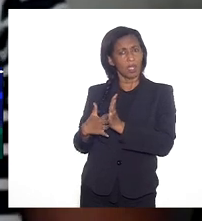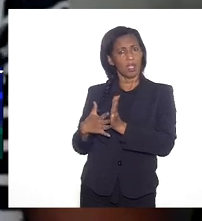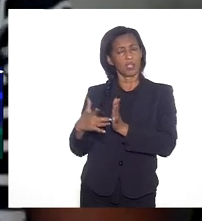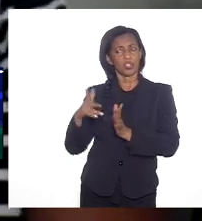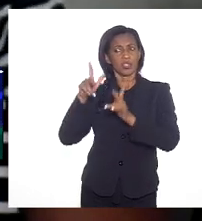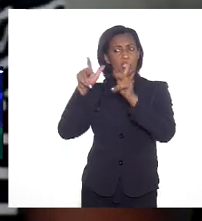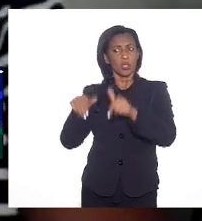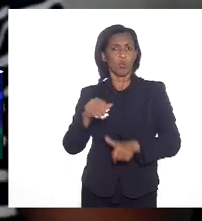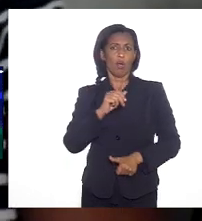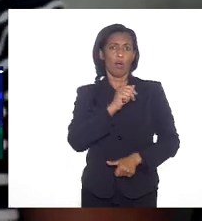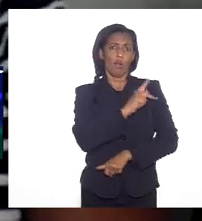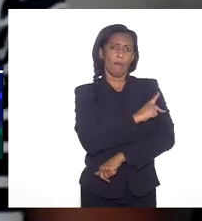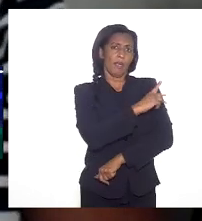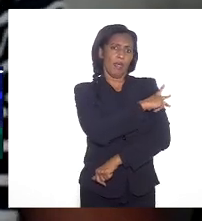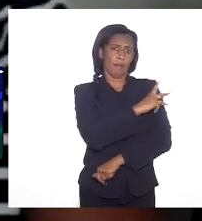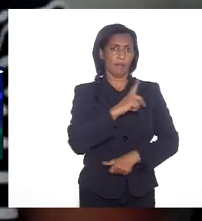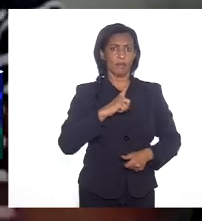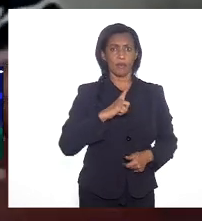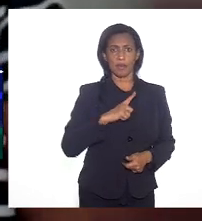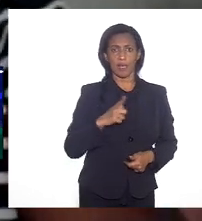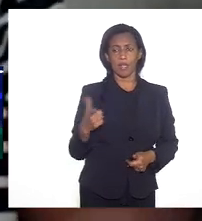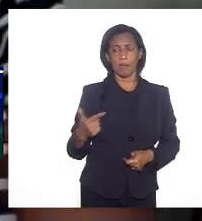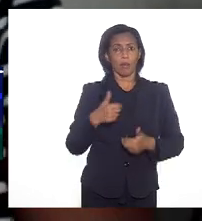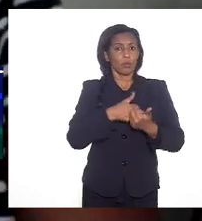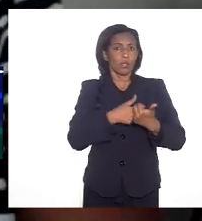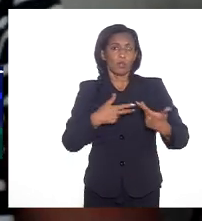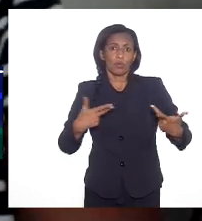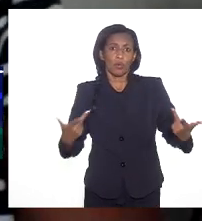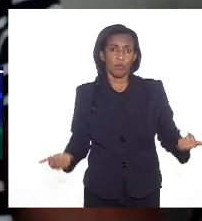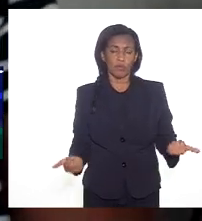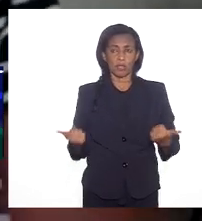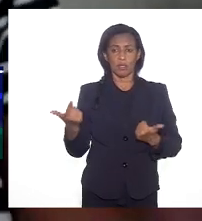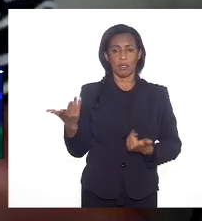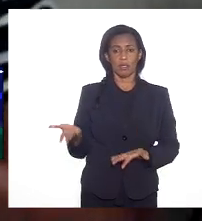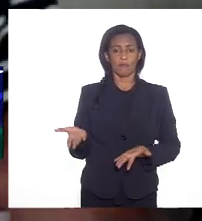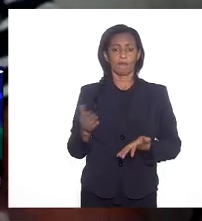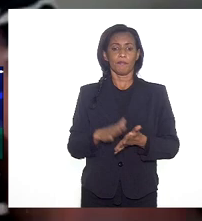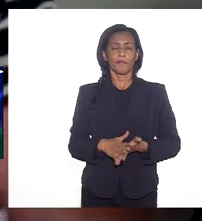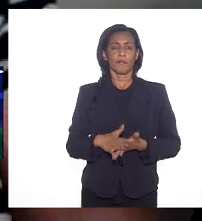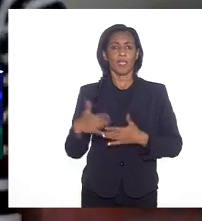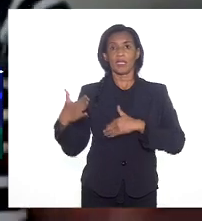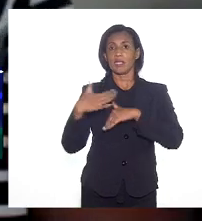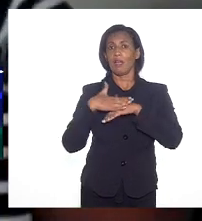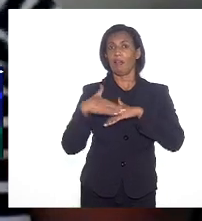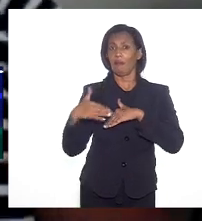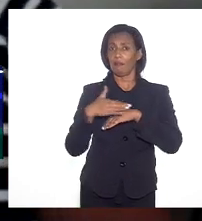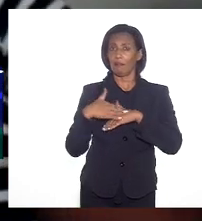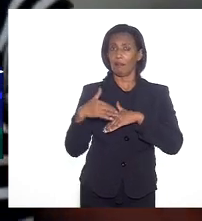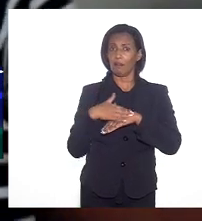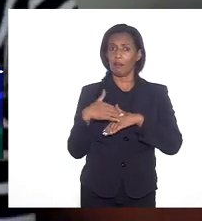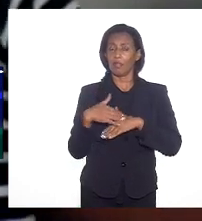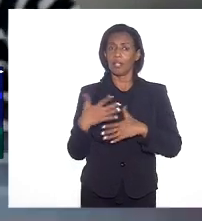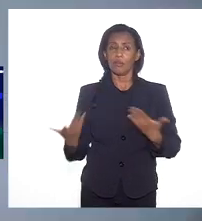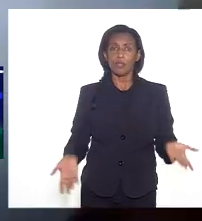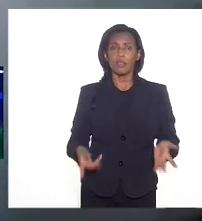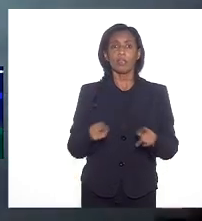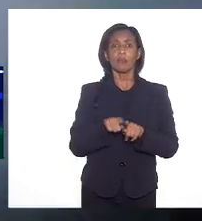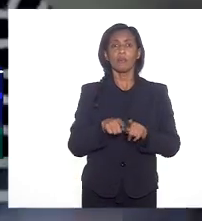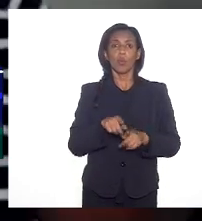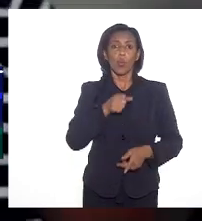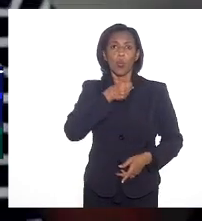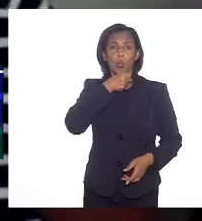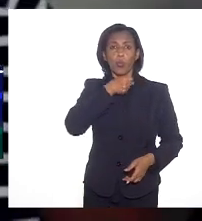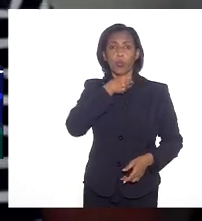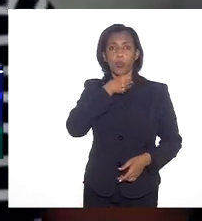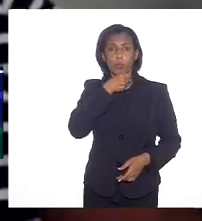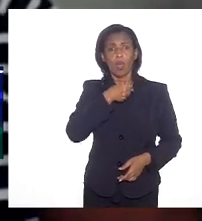exerce, mas não tem essa qualificação, esse encaminhamento, esse carinho que é a questão dos idosos, porque